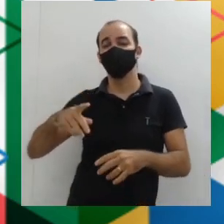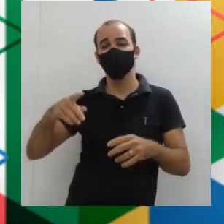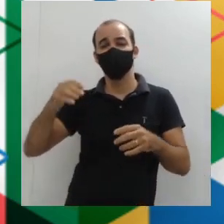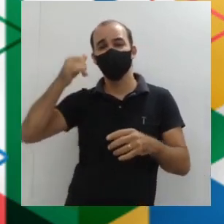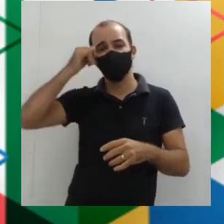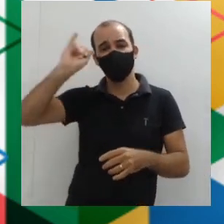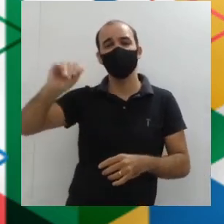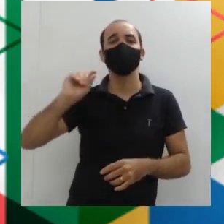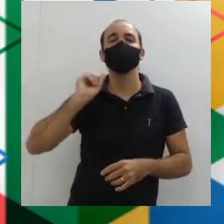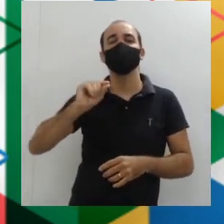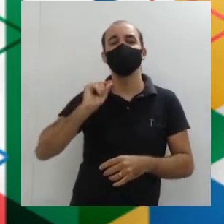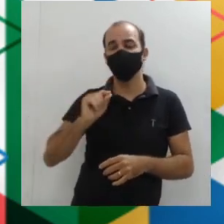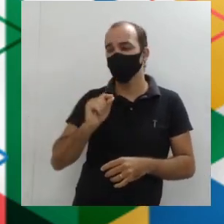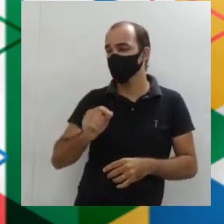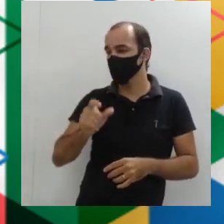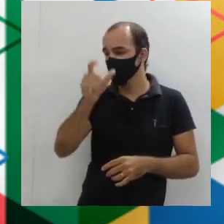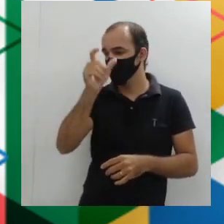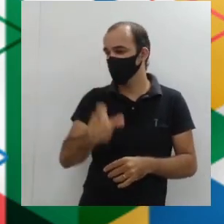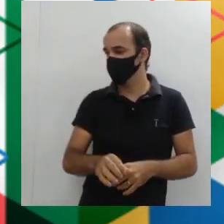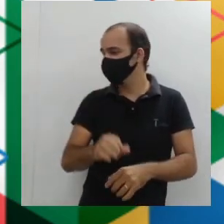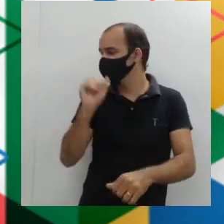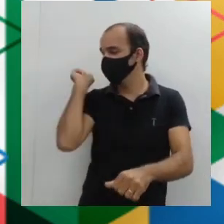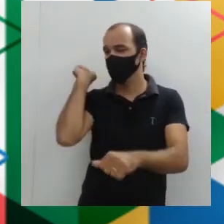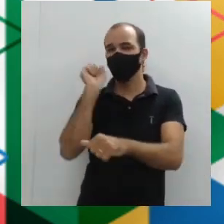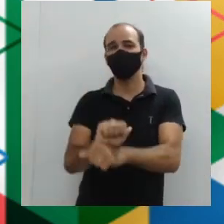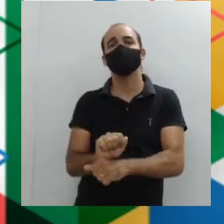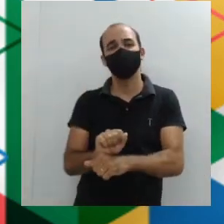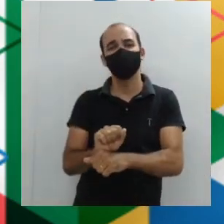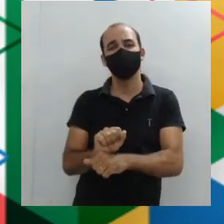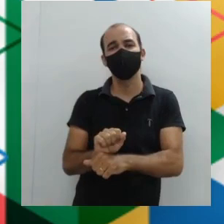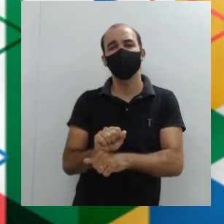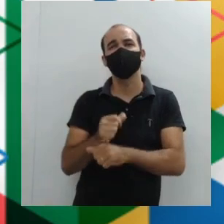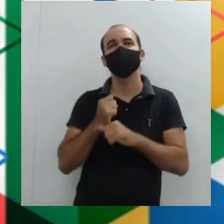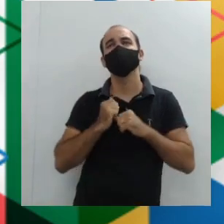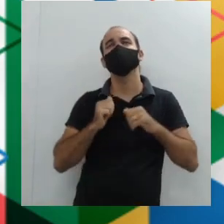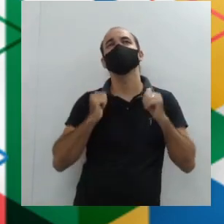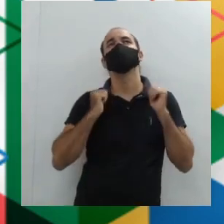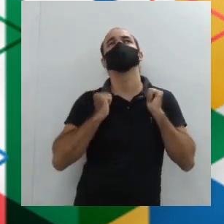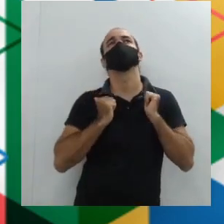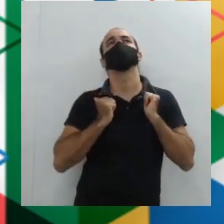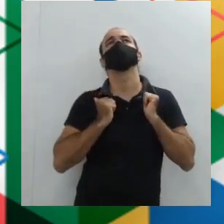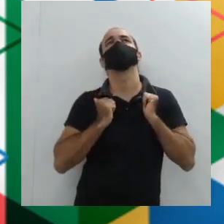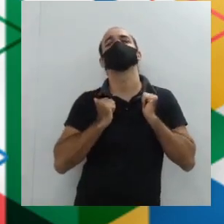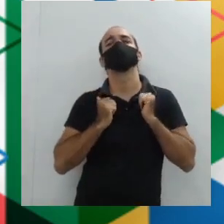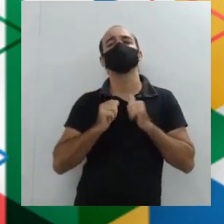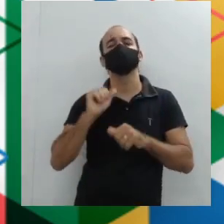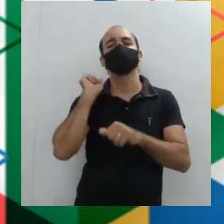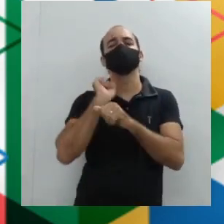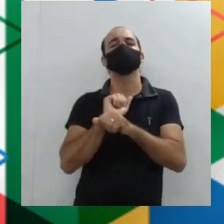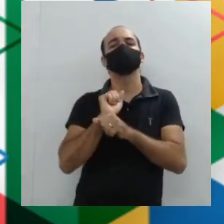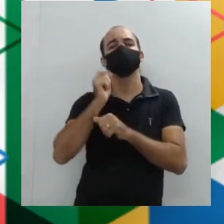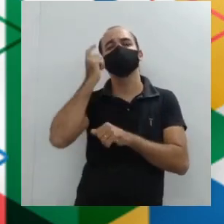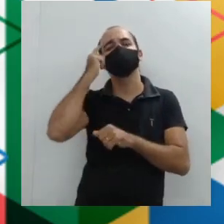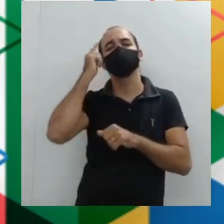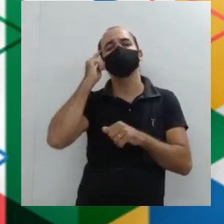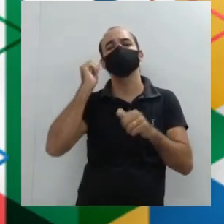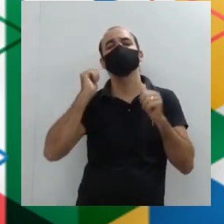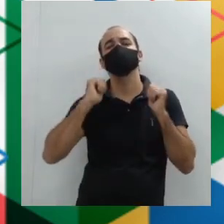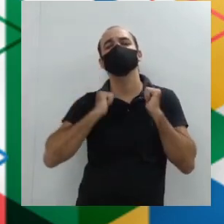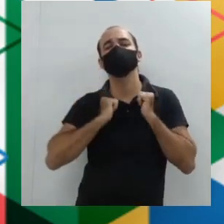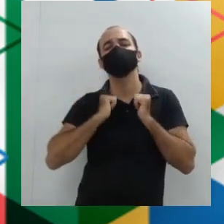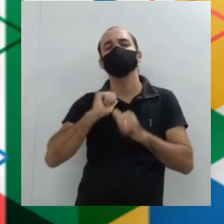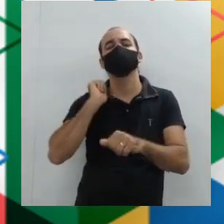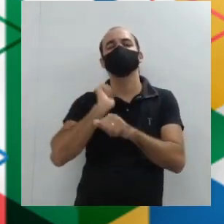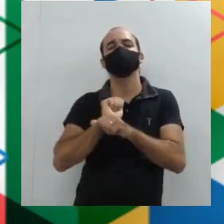certo? Estagnação. Vai impedir que nós paremos, fiquemos assim estagnados, parados, que a